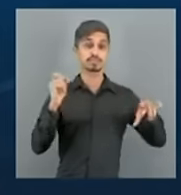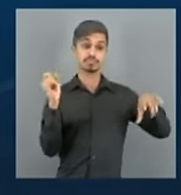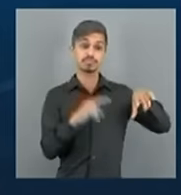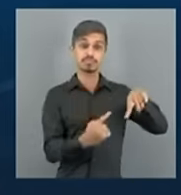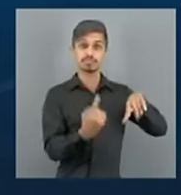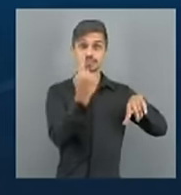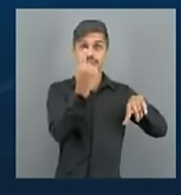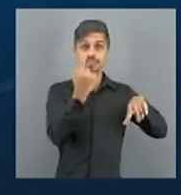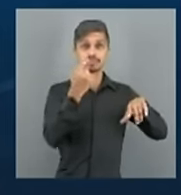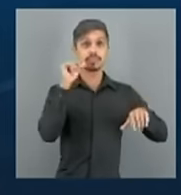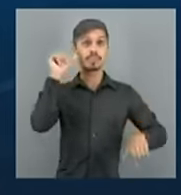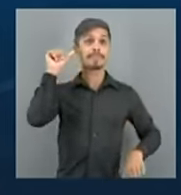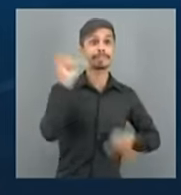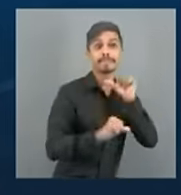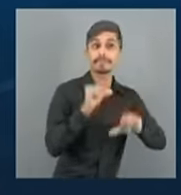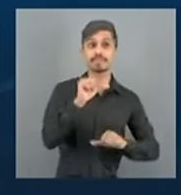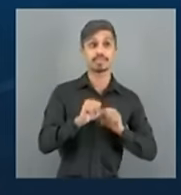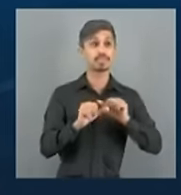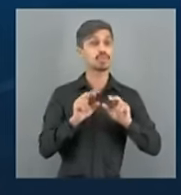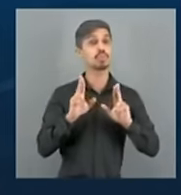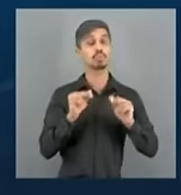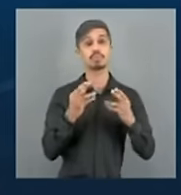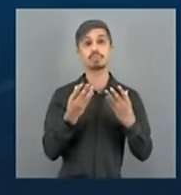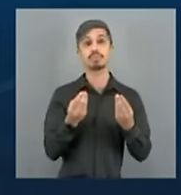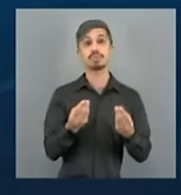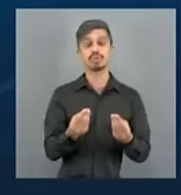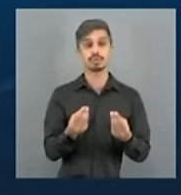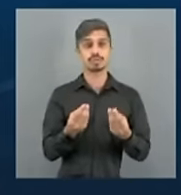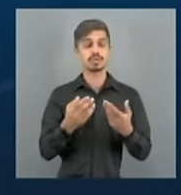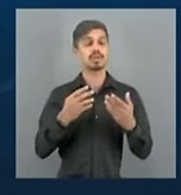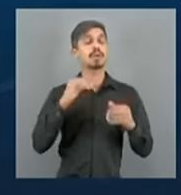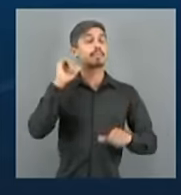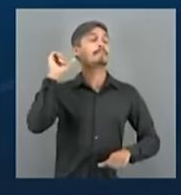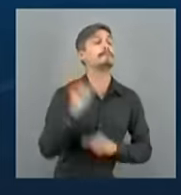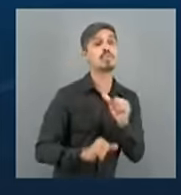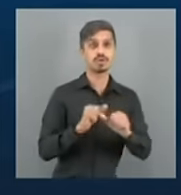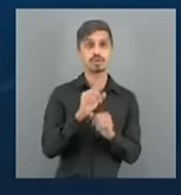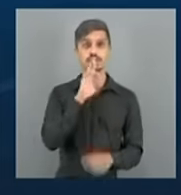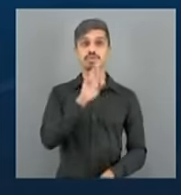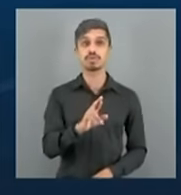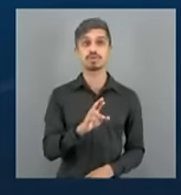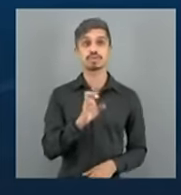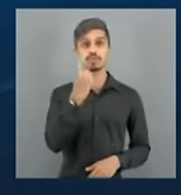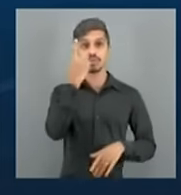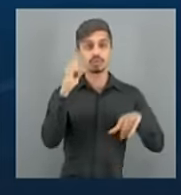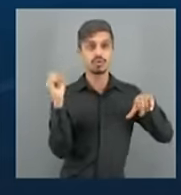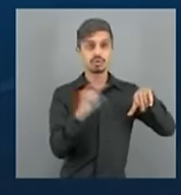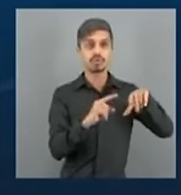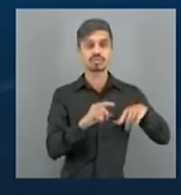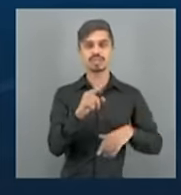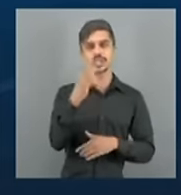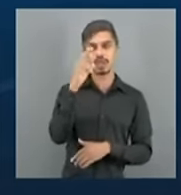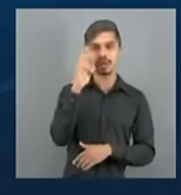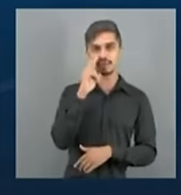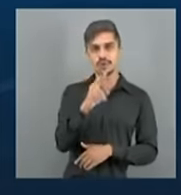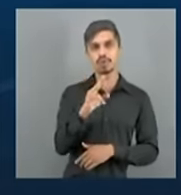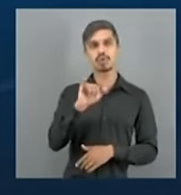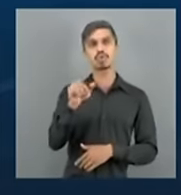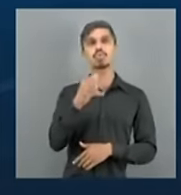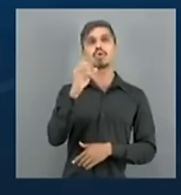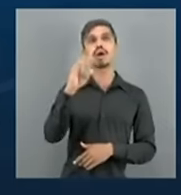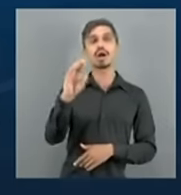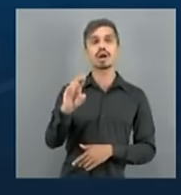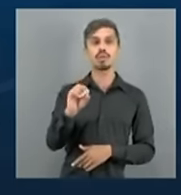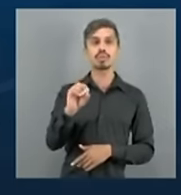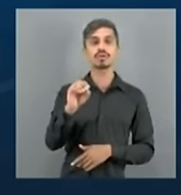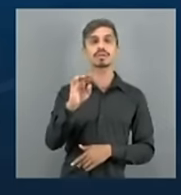altera muito, muito o resultado. É, vocês falaram do John Tester, né? É, não sei